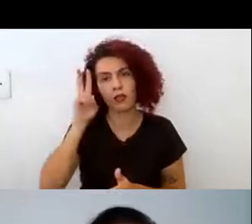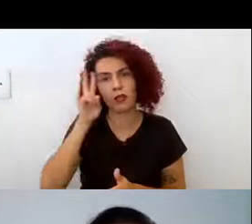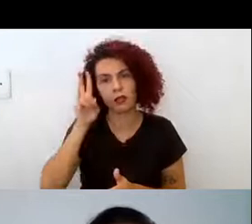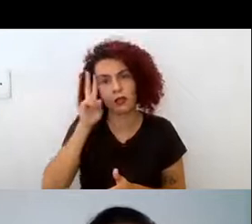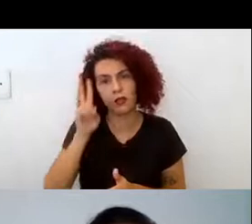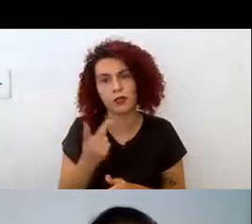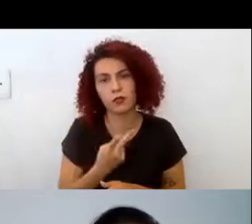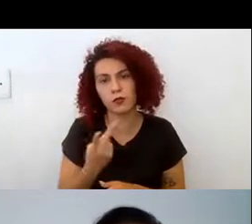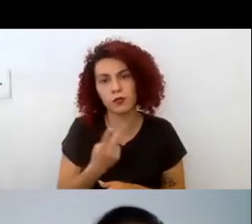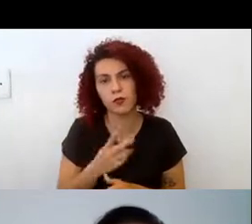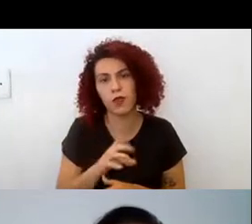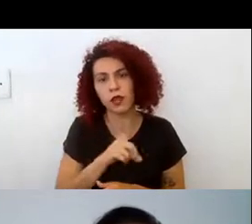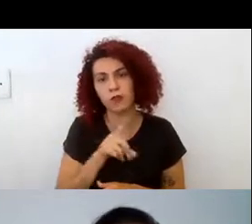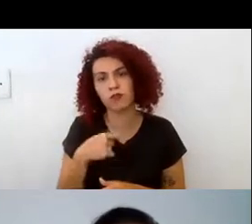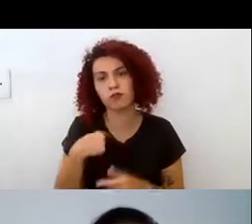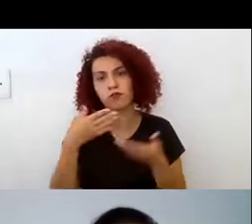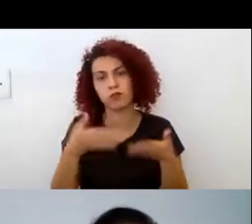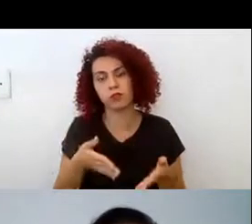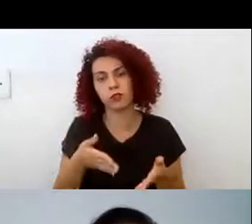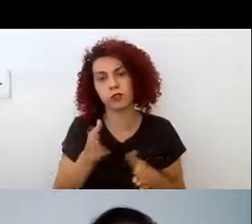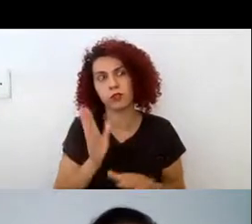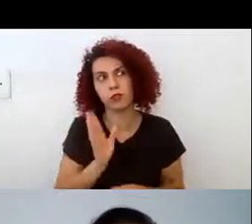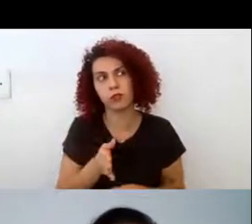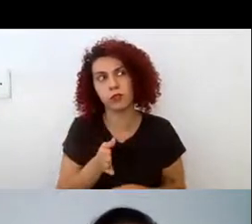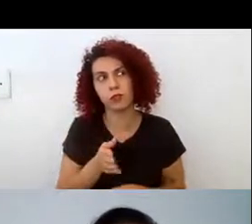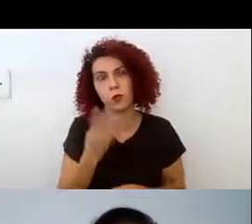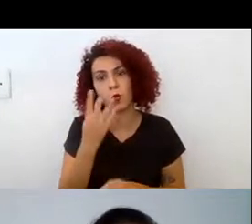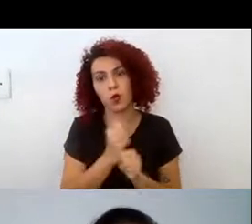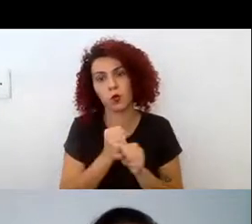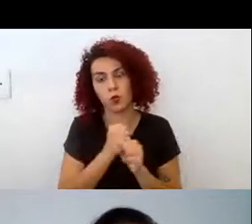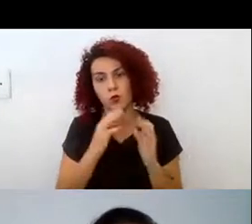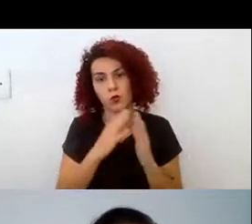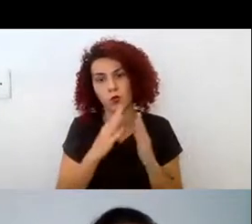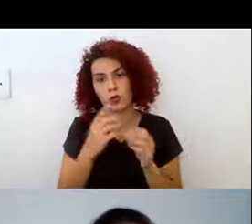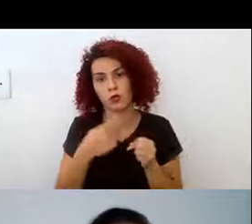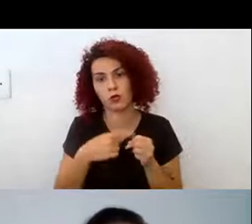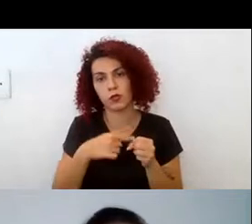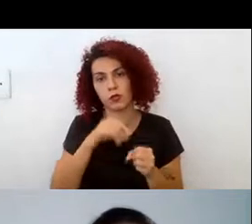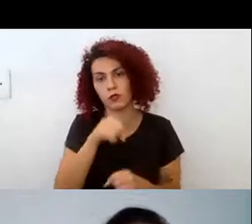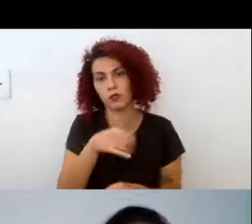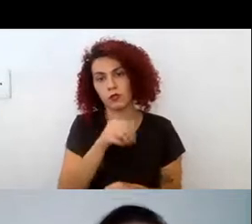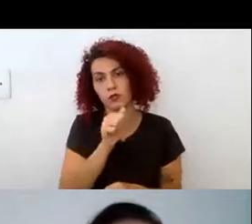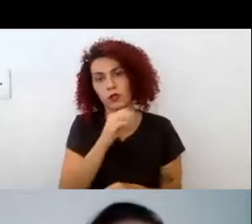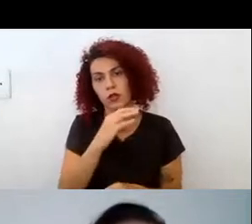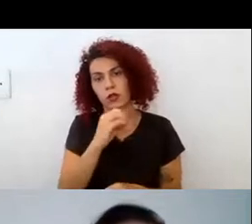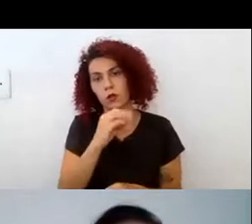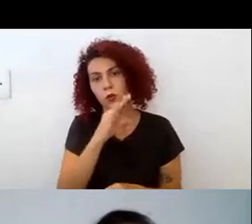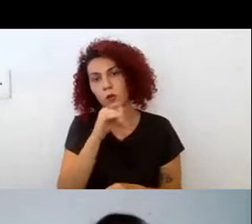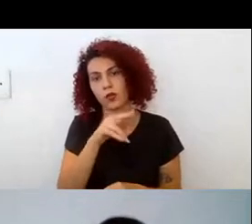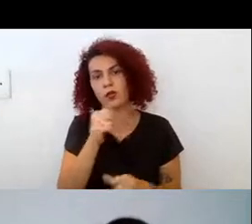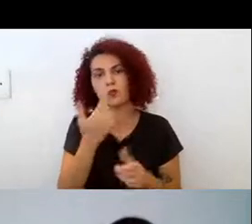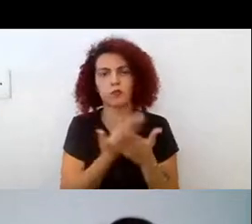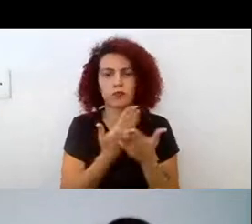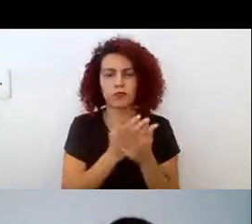dina aí eu cheguei aqui na cidade há quatro anos vou fazer quatro anos aqui na cidade principalmente da aula trabalhar e tudo mais